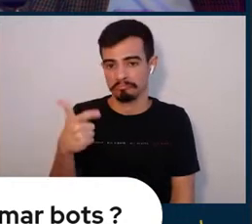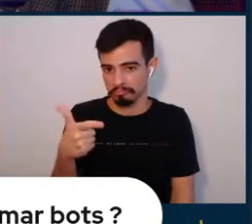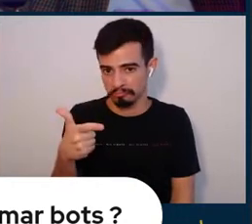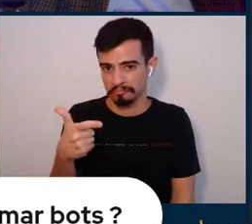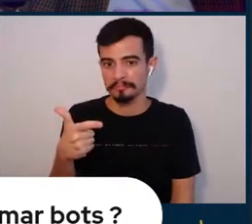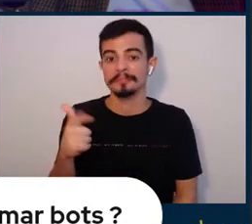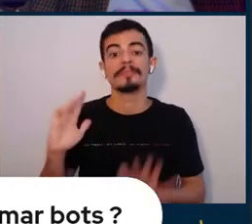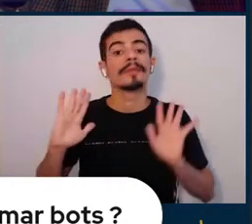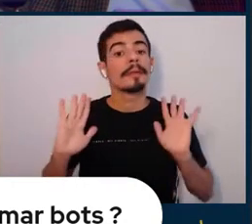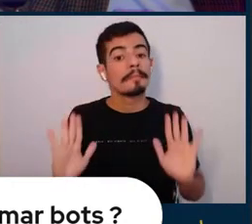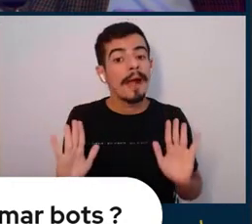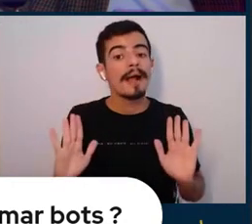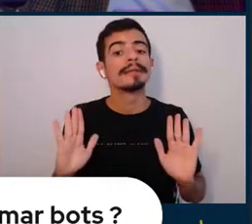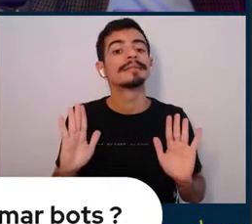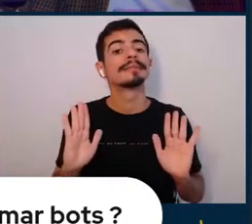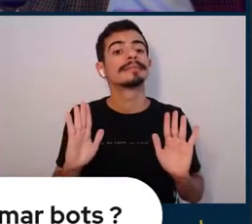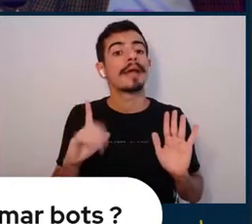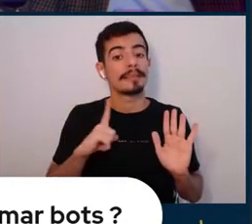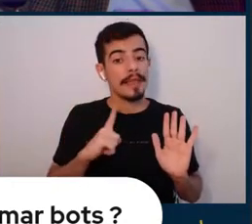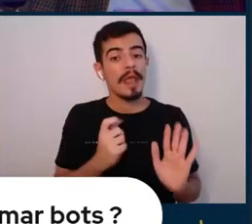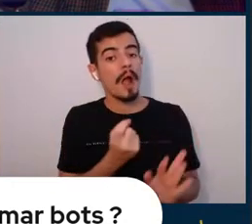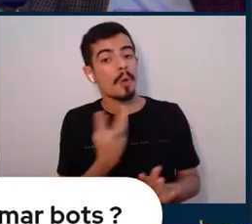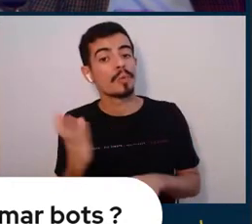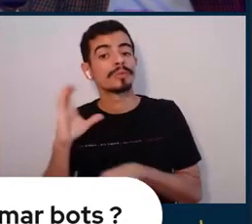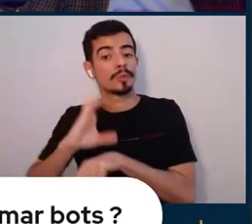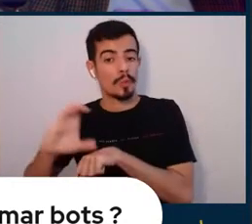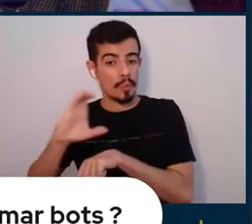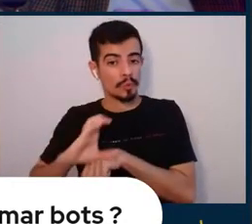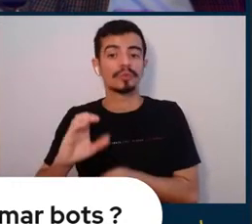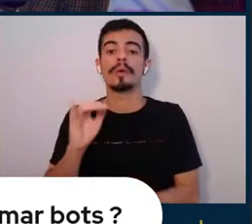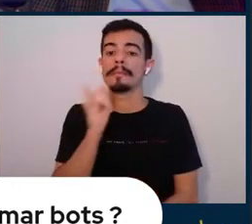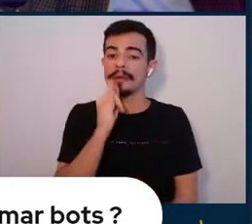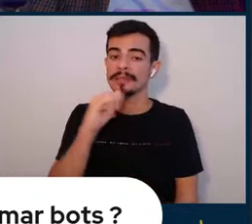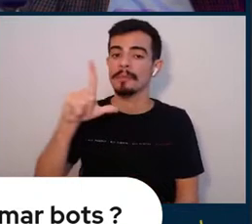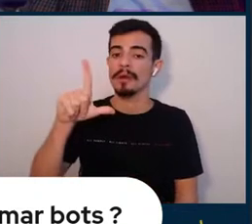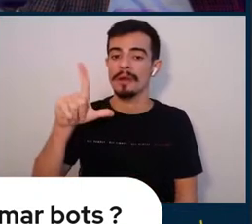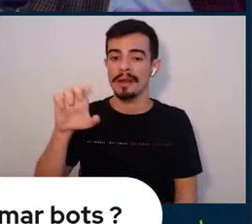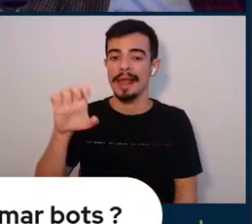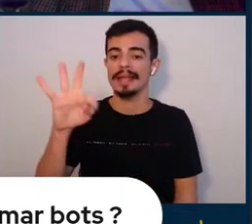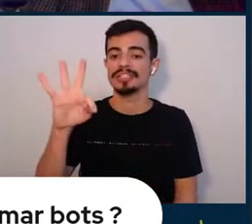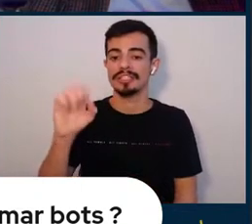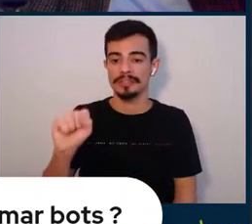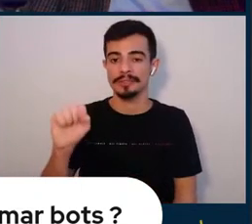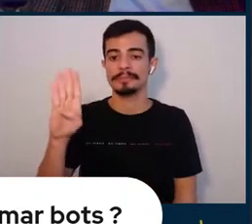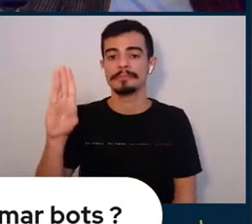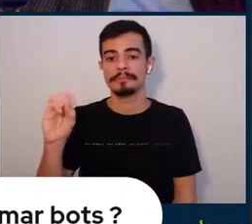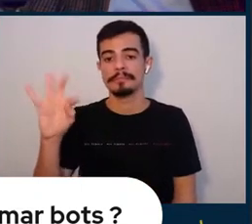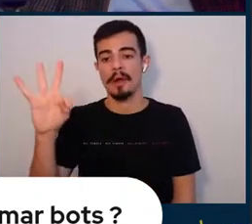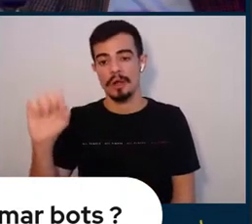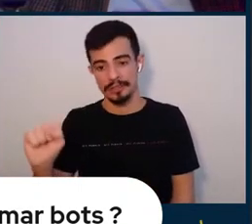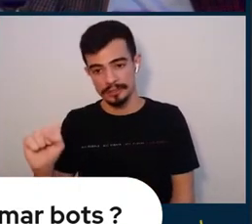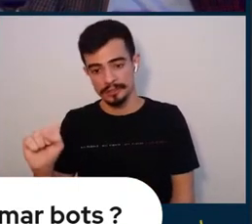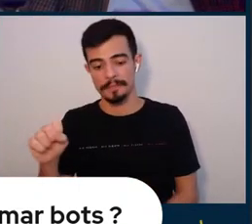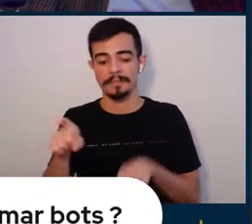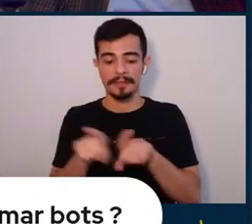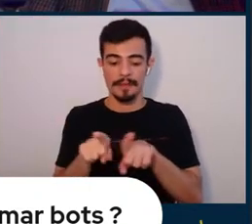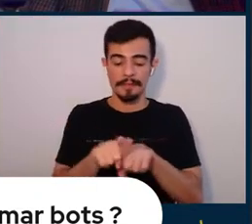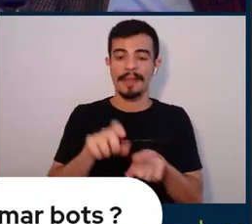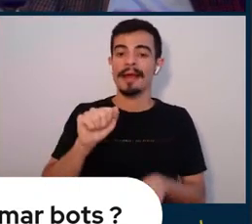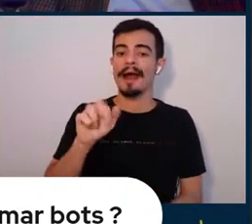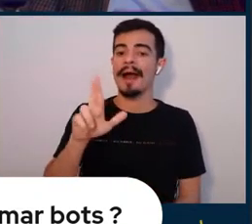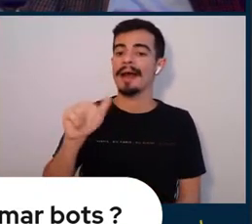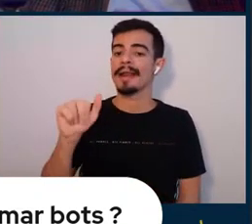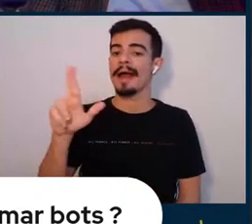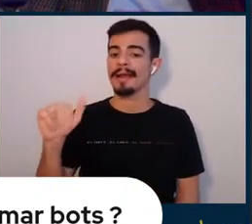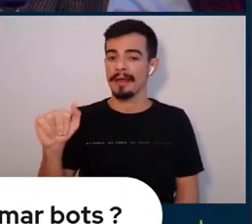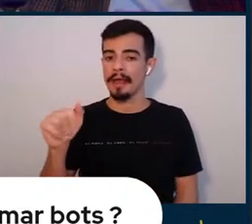Mas a gente consegue ver que tem alguns cursos. Então a gente tem a Let's Bots, tem a Arara. Eu só conheço esses dois. Não sei se vocês